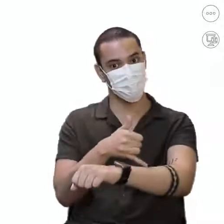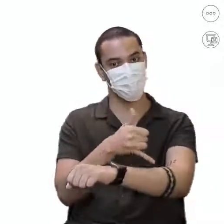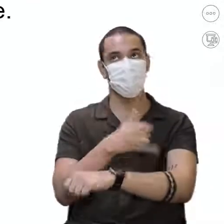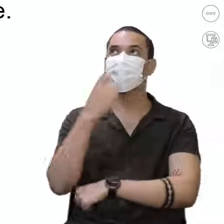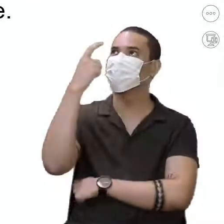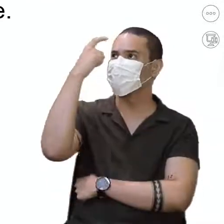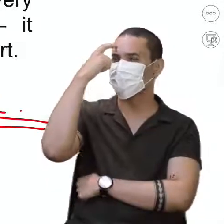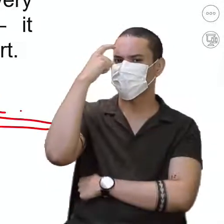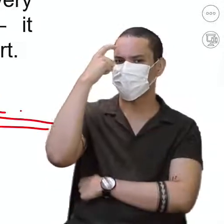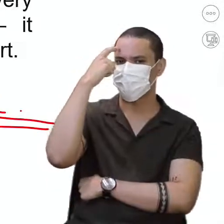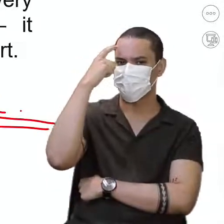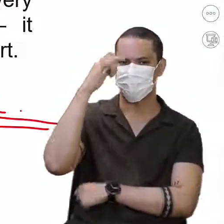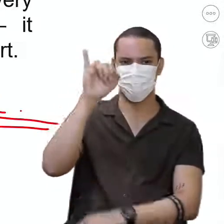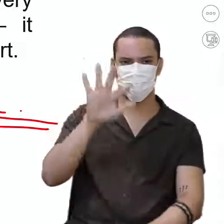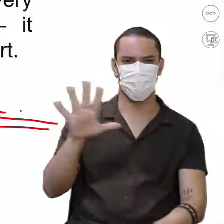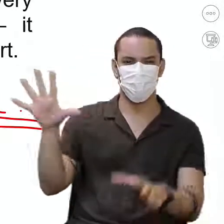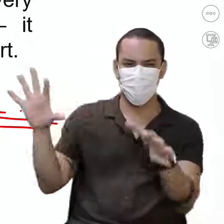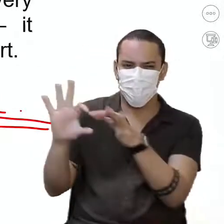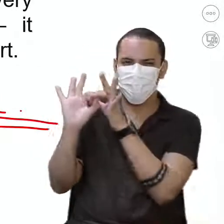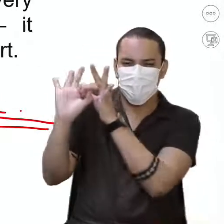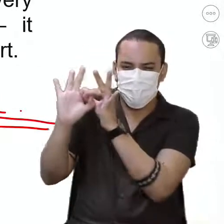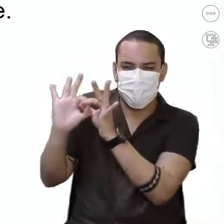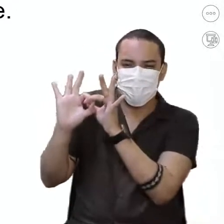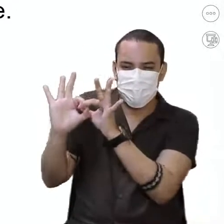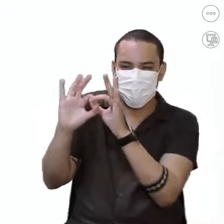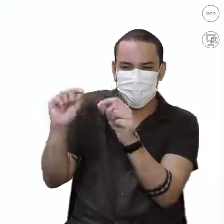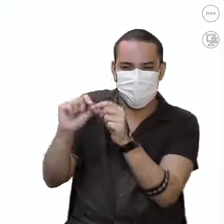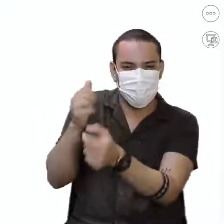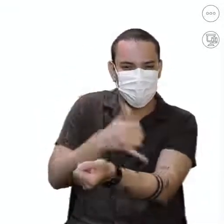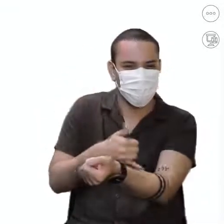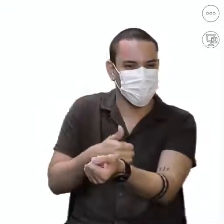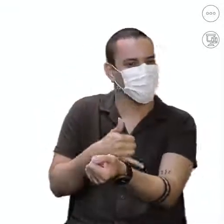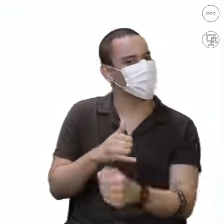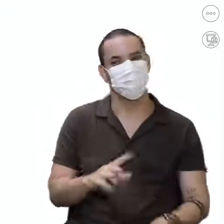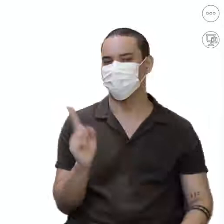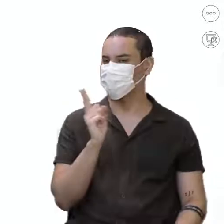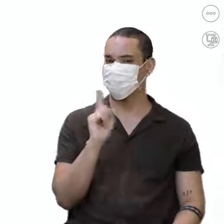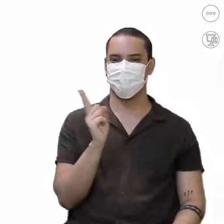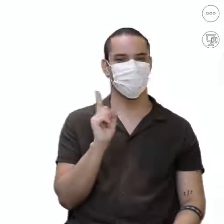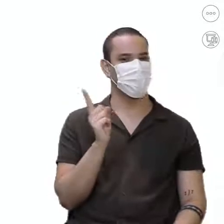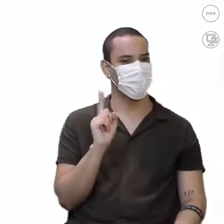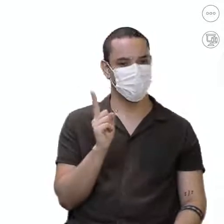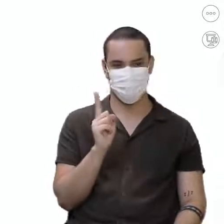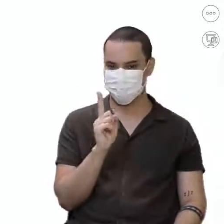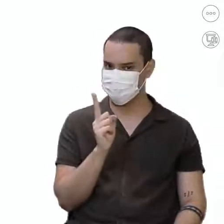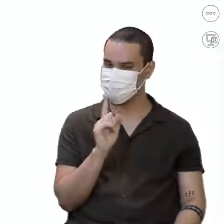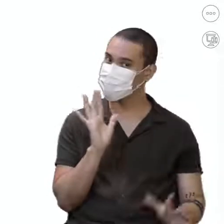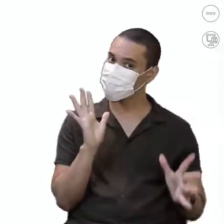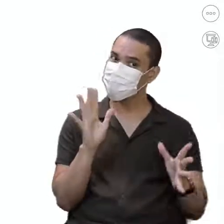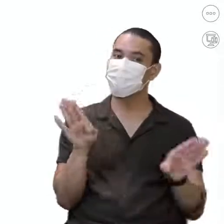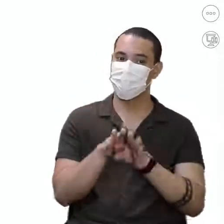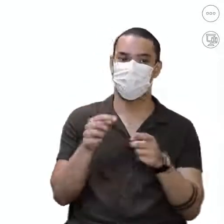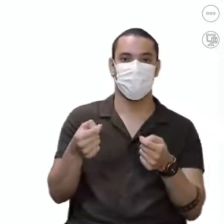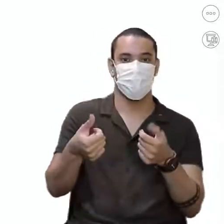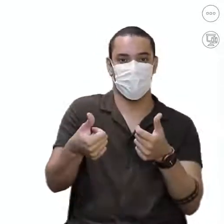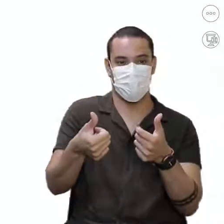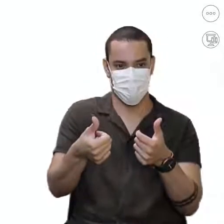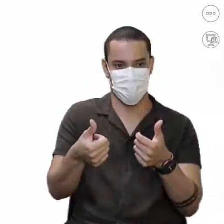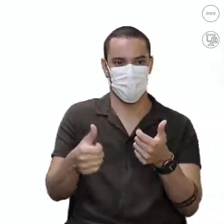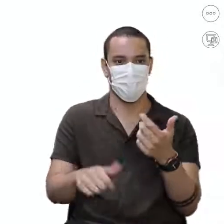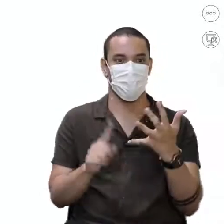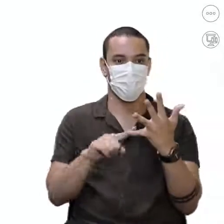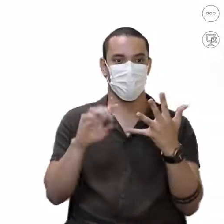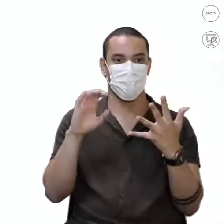você pensa aqui na imagem, todo mundo unido fazendo tatuagem. Não, hein? Acho que não. Acho que essa aqui também é uma pegadinha.